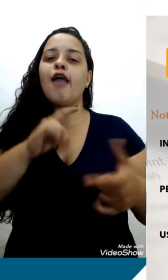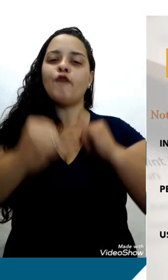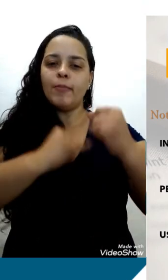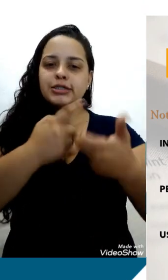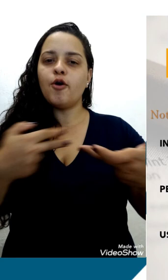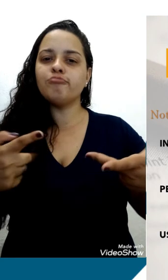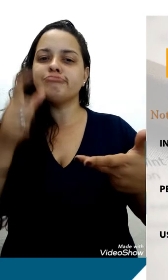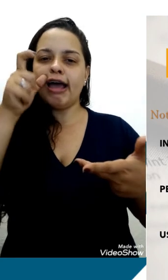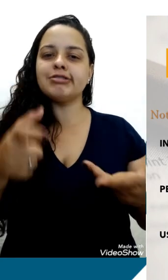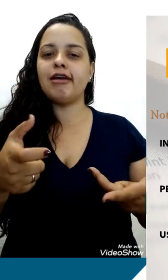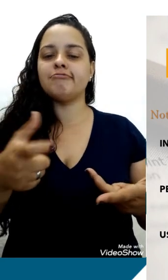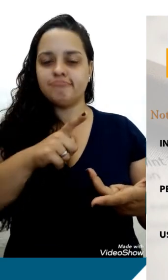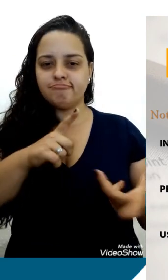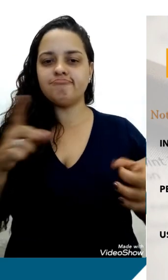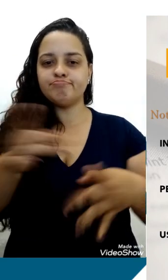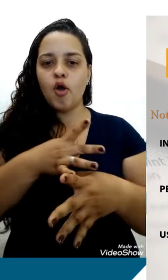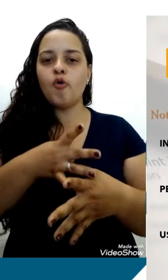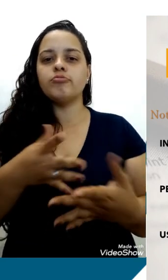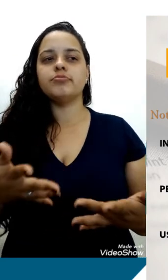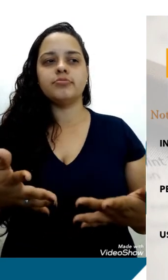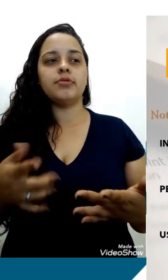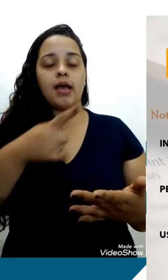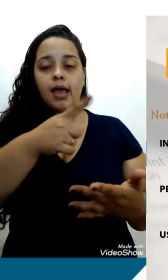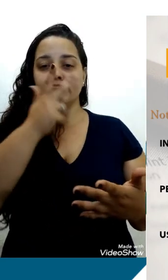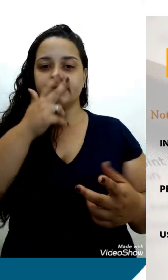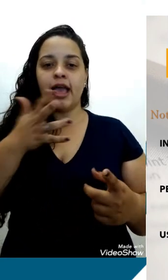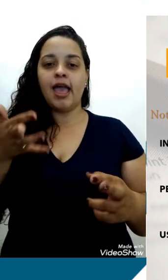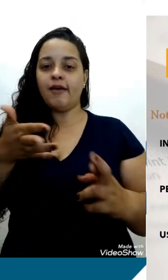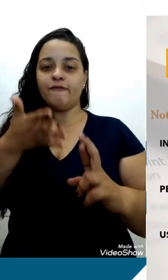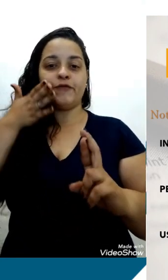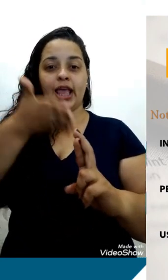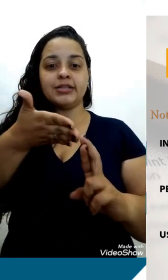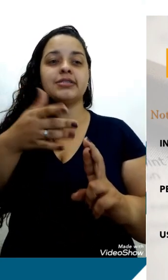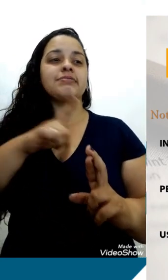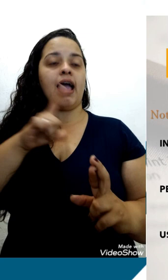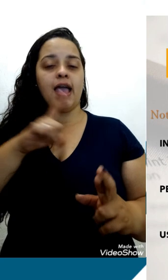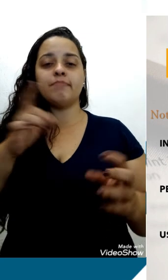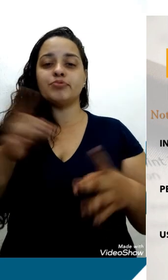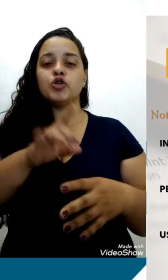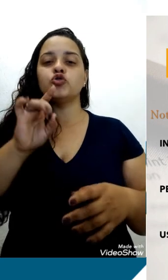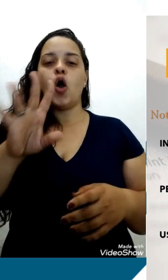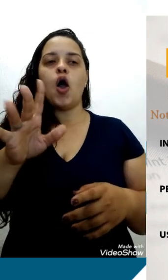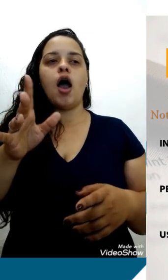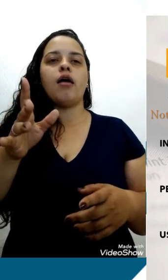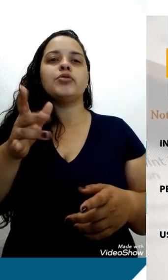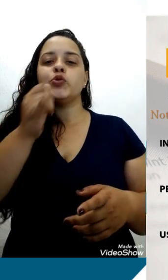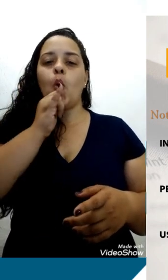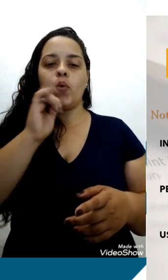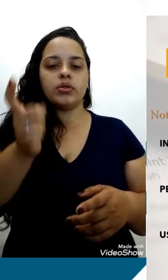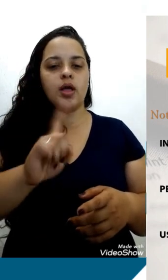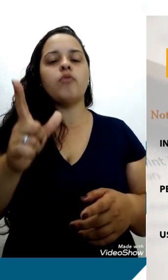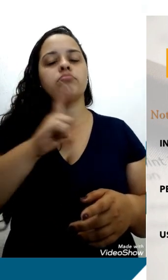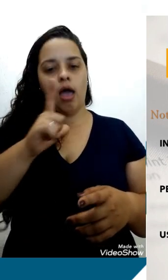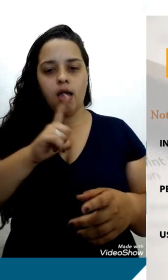ou seja, essa referência à citação brasileira, ela não foi meramente ilustrativa no texto, ela teve uma